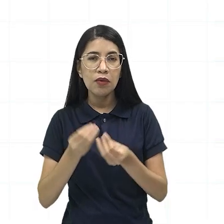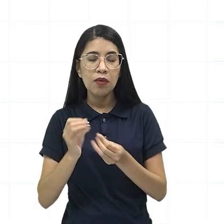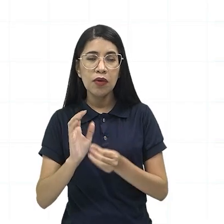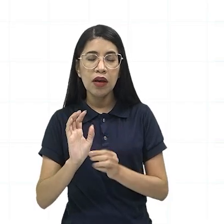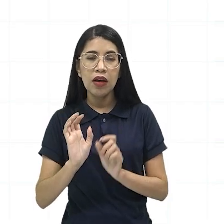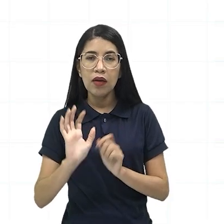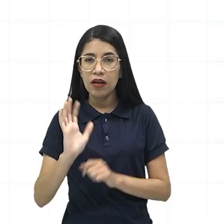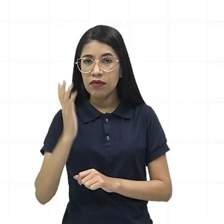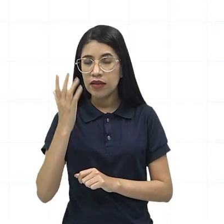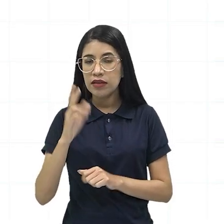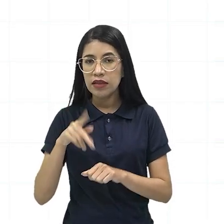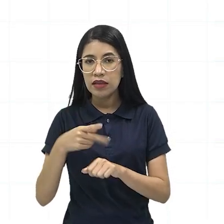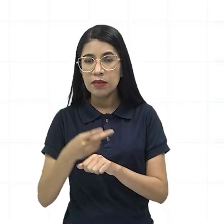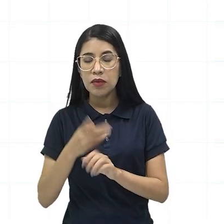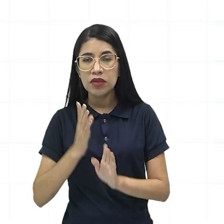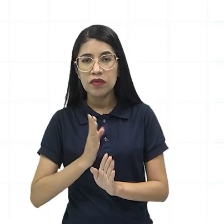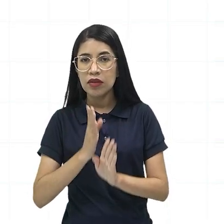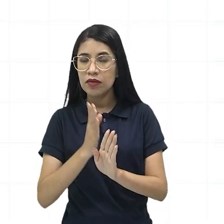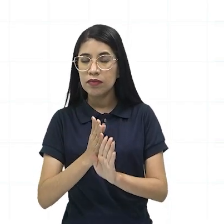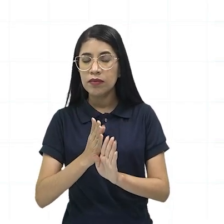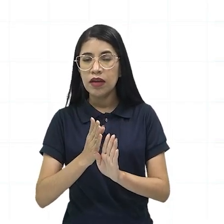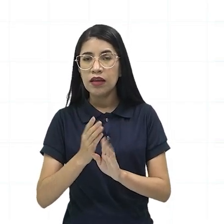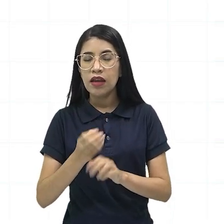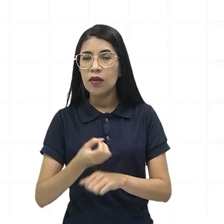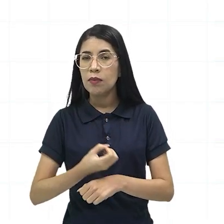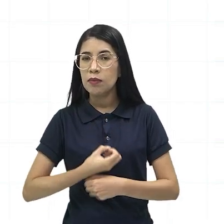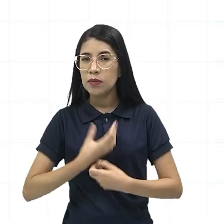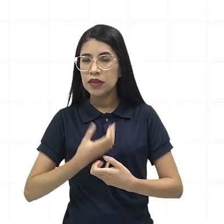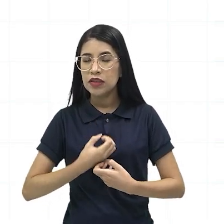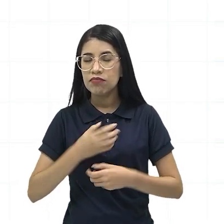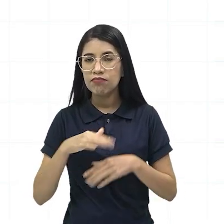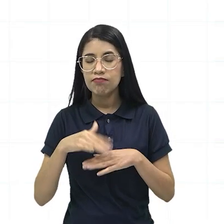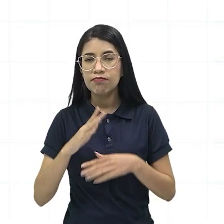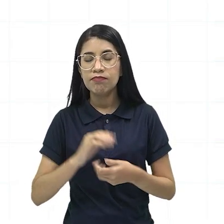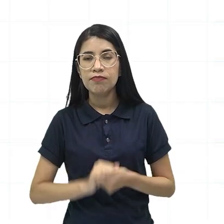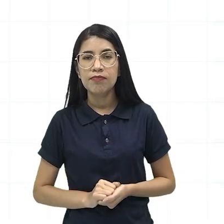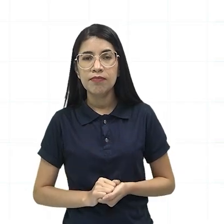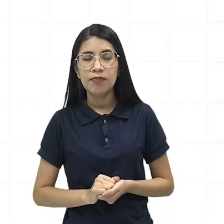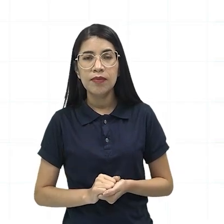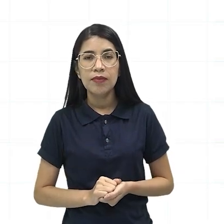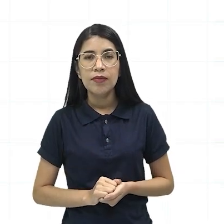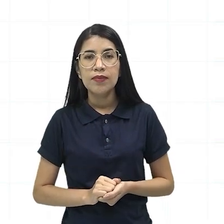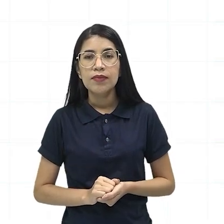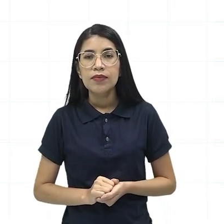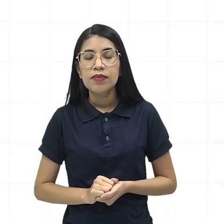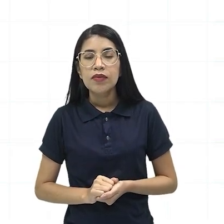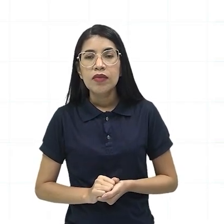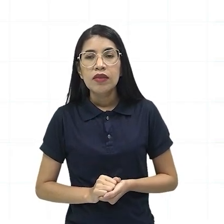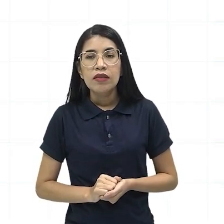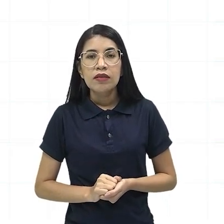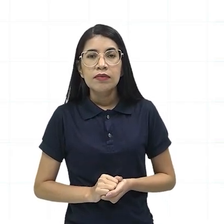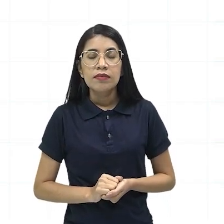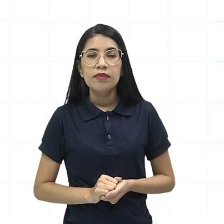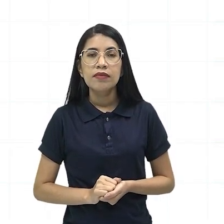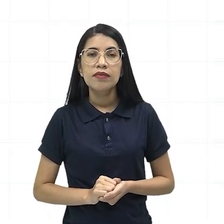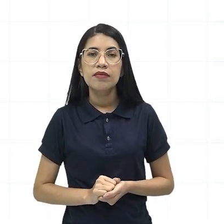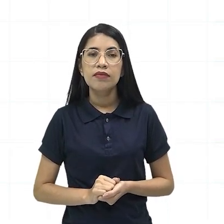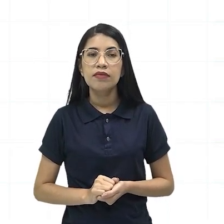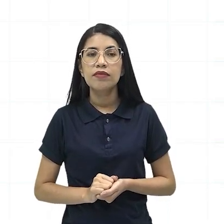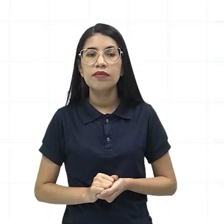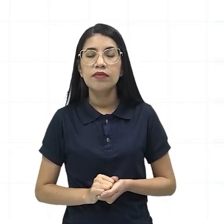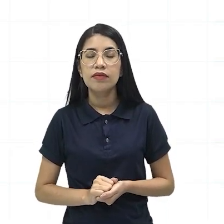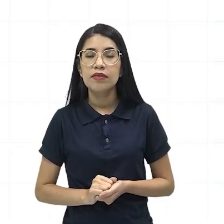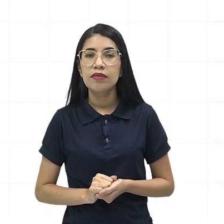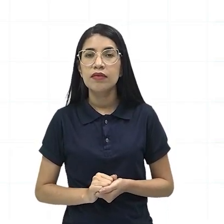ser encontrado. O que é que pode ser mais emocionante do que essa cidade? Então já chama a atenção aí do nosso leitor, né? E